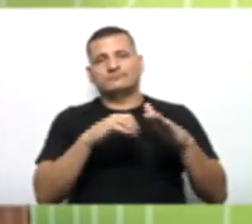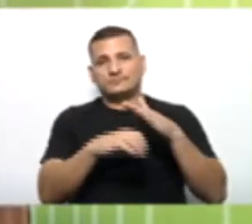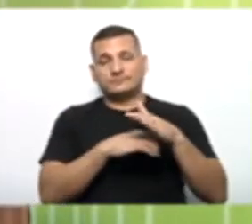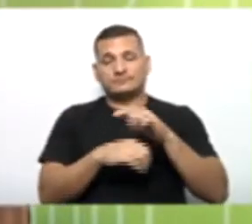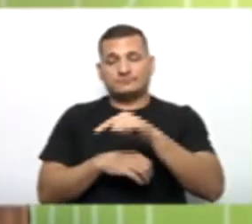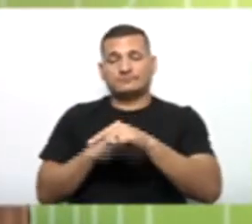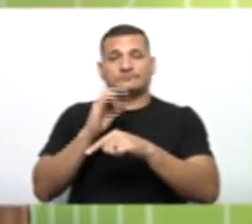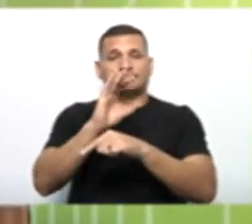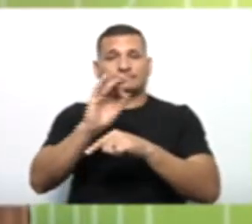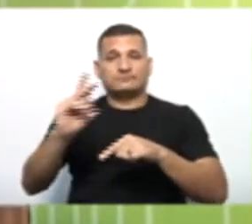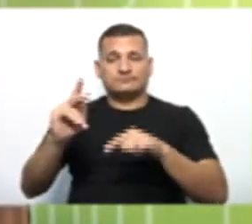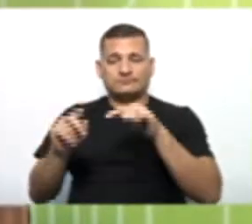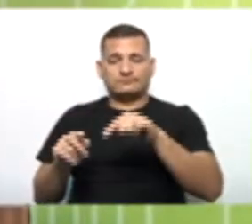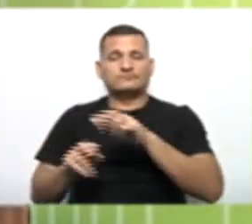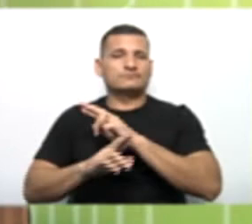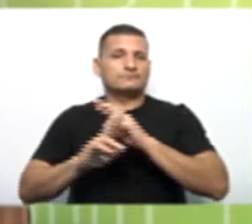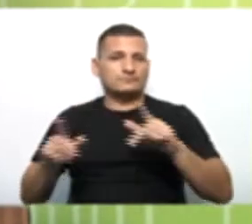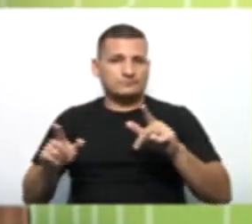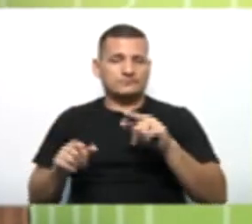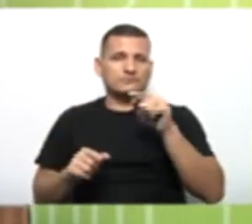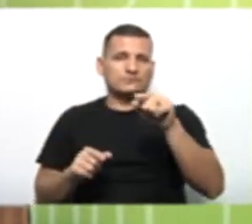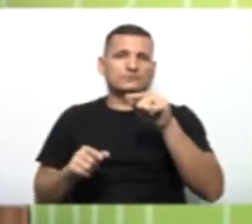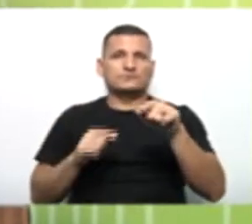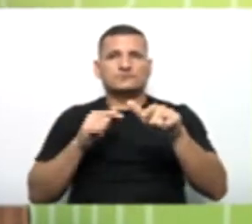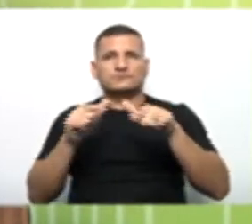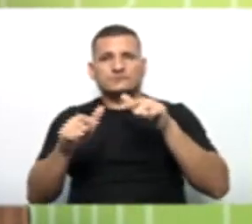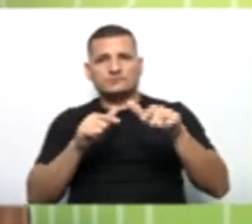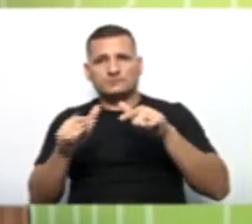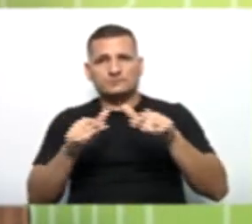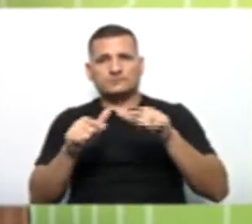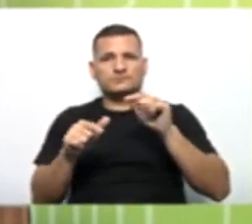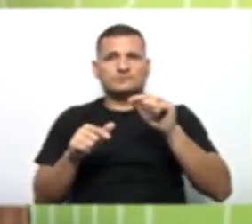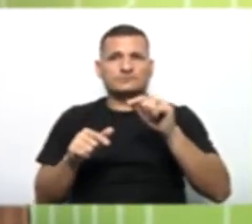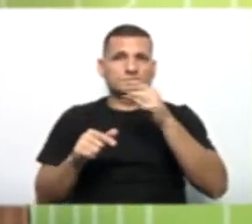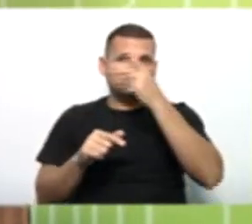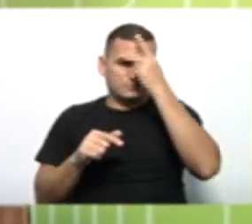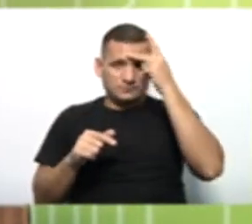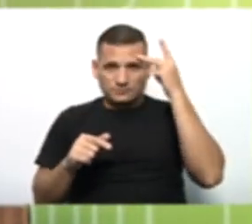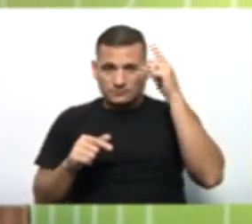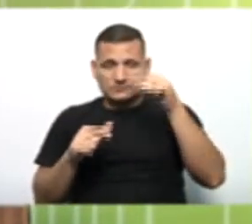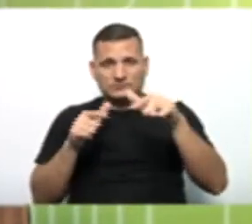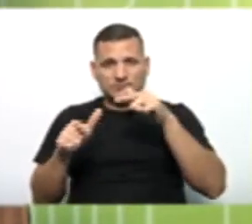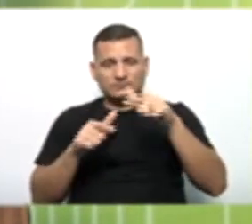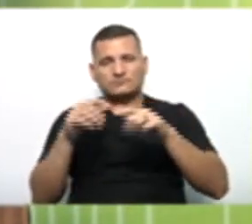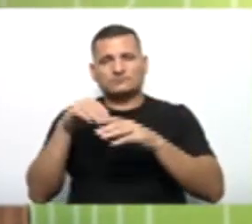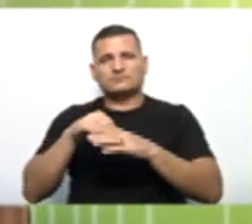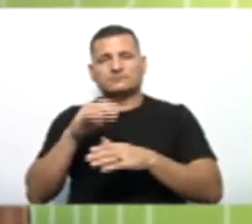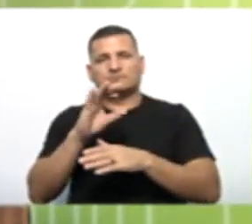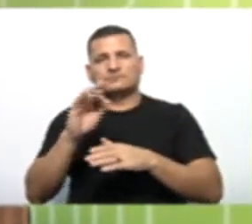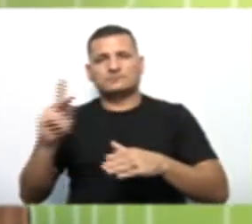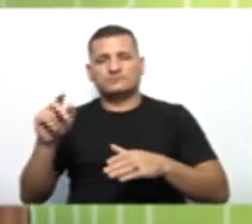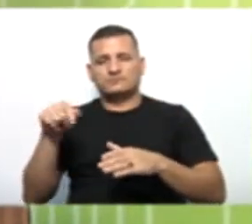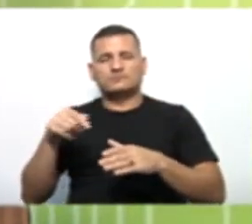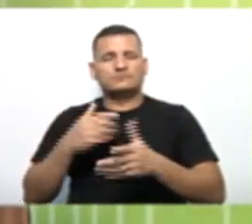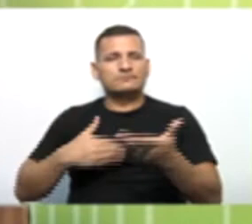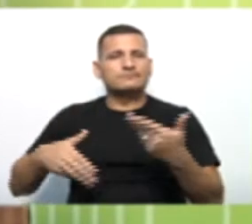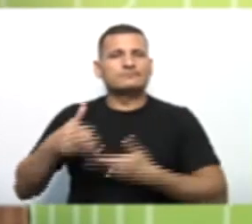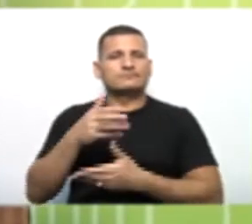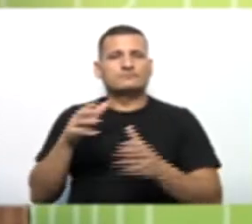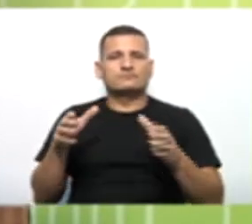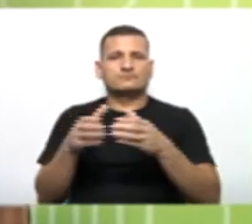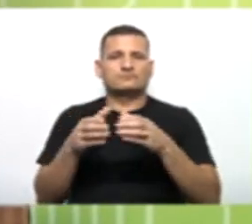de uma cooperativa você vai trabalhar as pessoas que trabalham e atuam em cooperativas vão trabalhar de uma forma coletiva